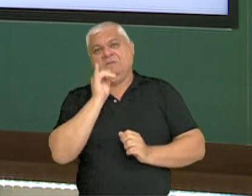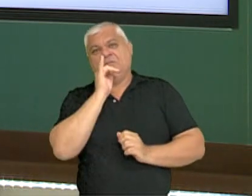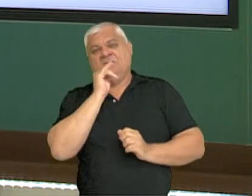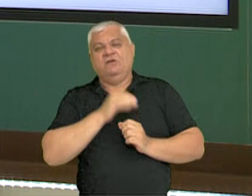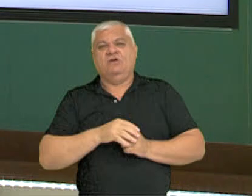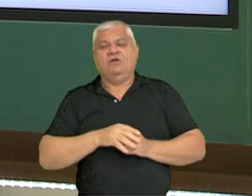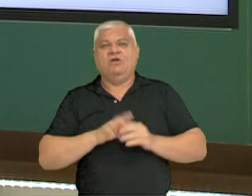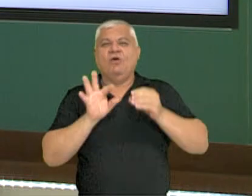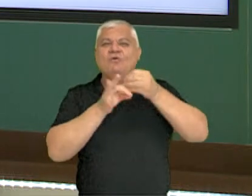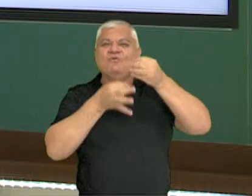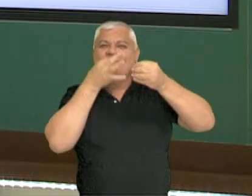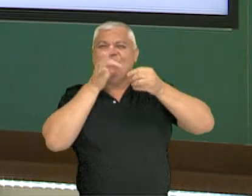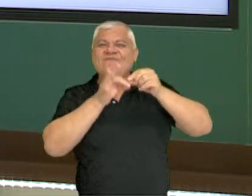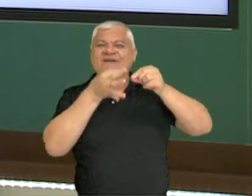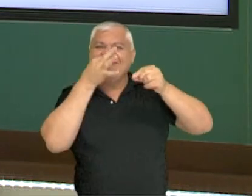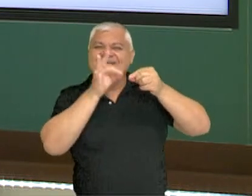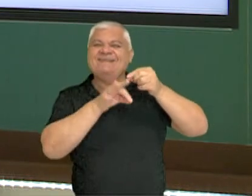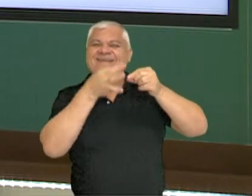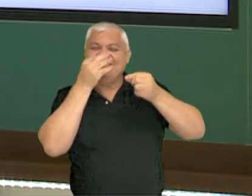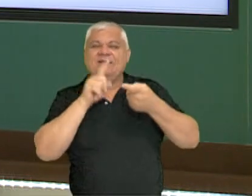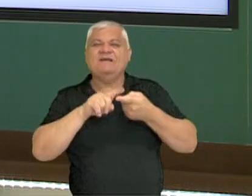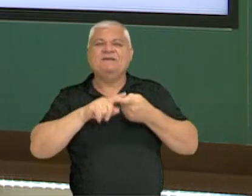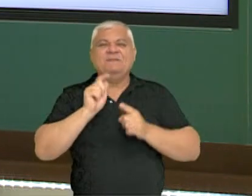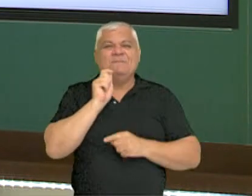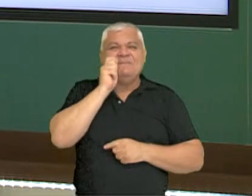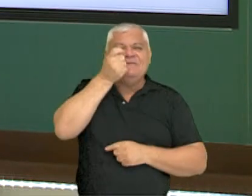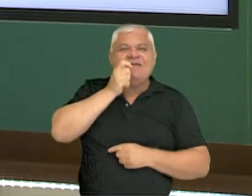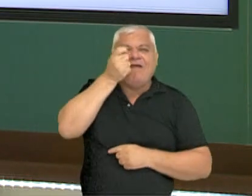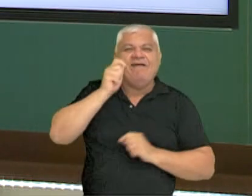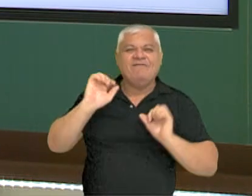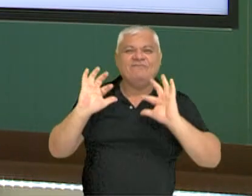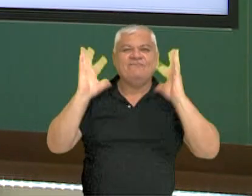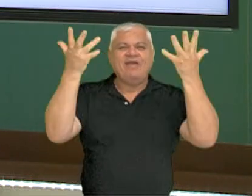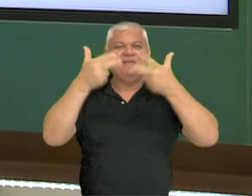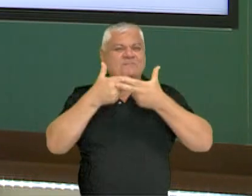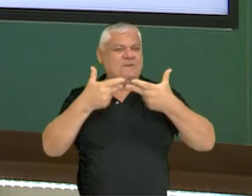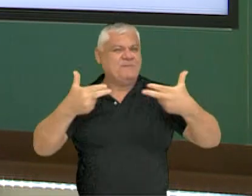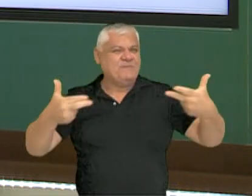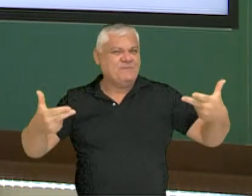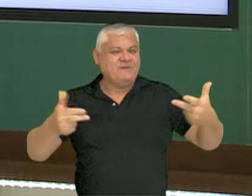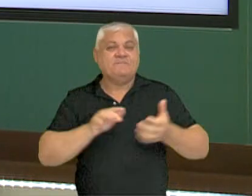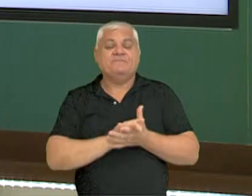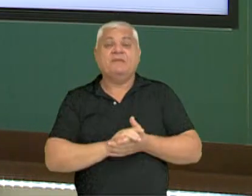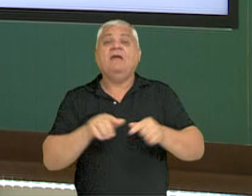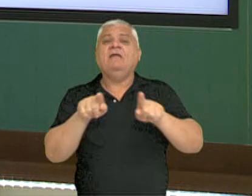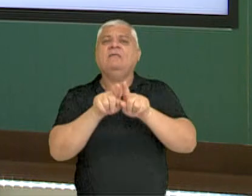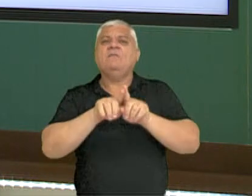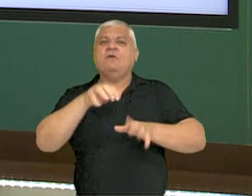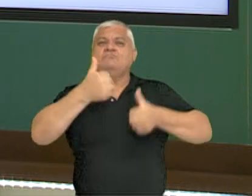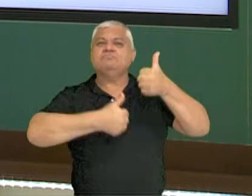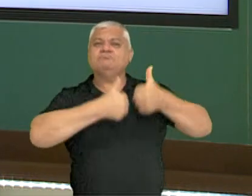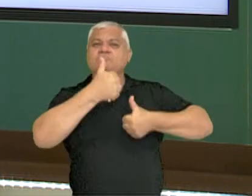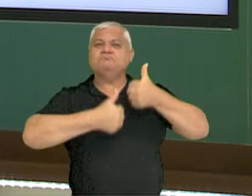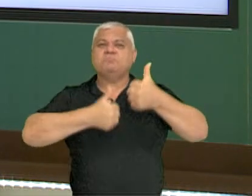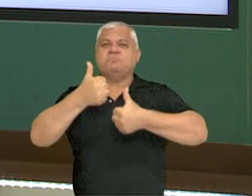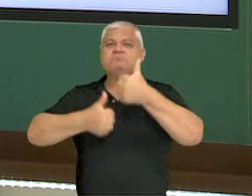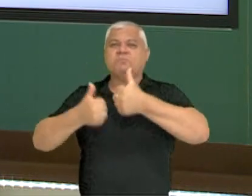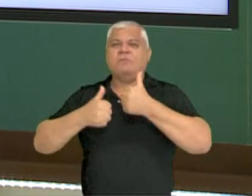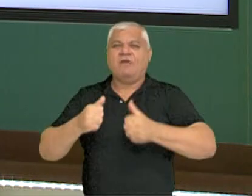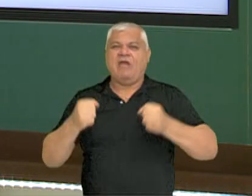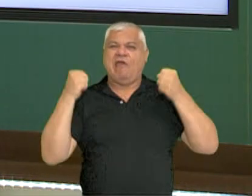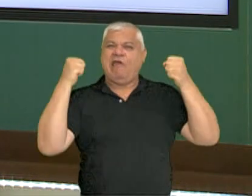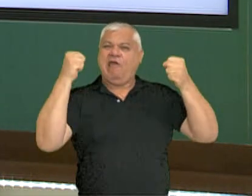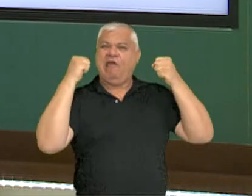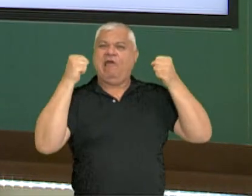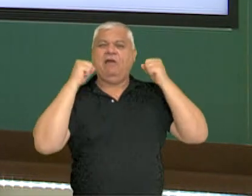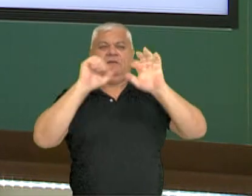da uva, festa do pinhão e assim por diante. E também as partidas de futebol que geram um grande número